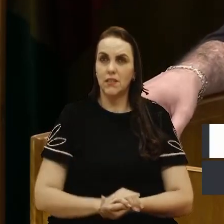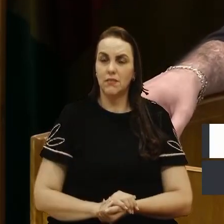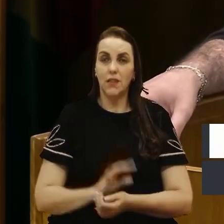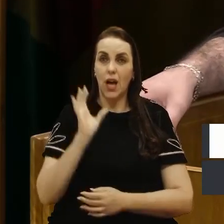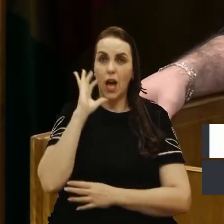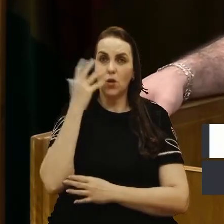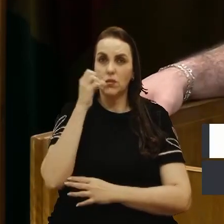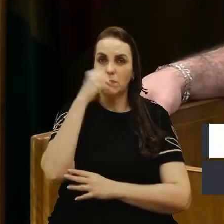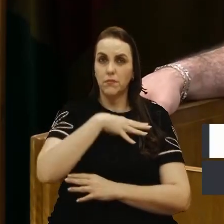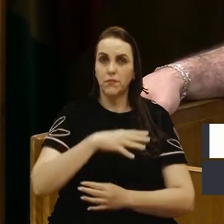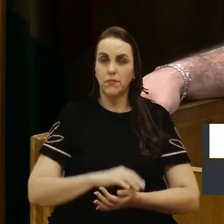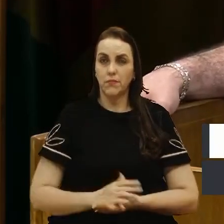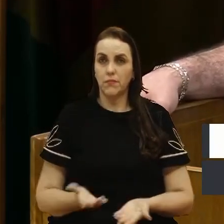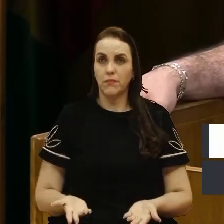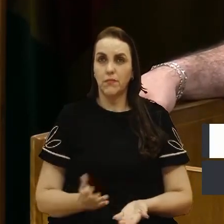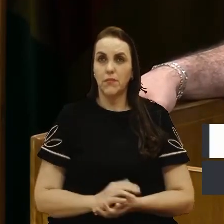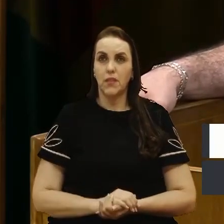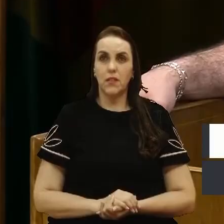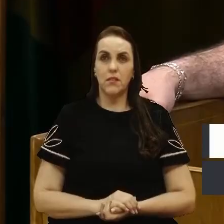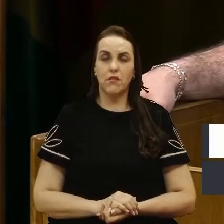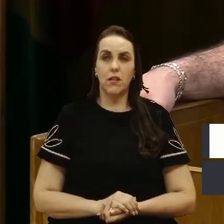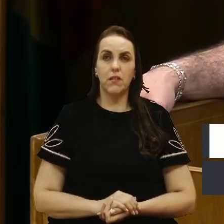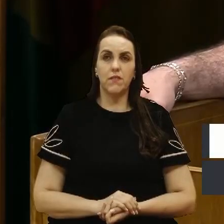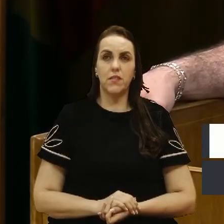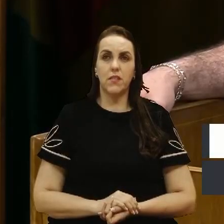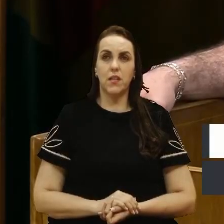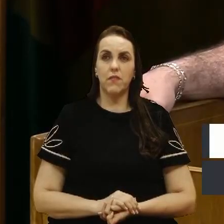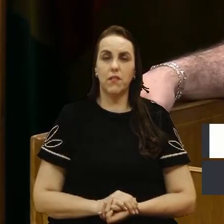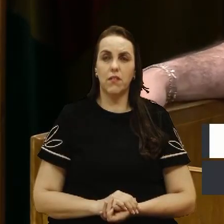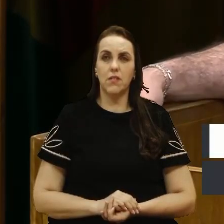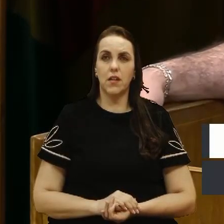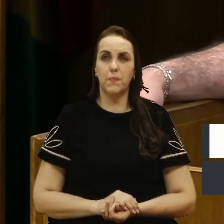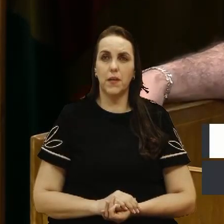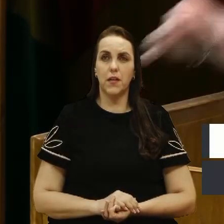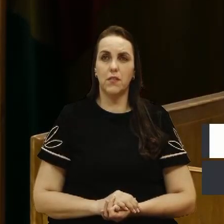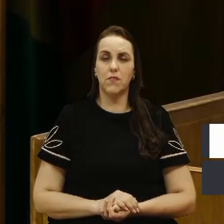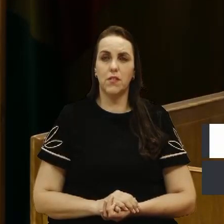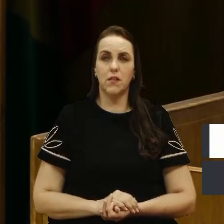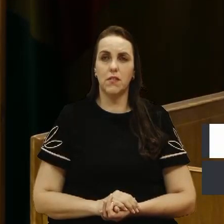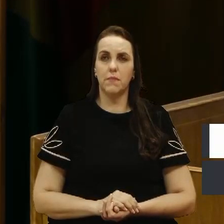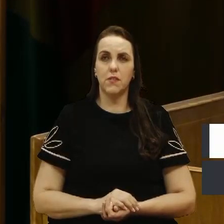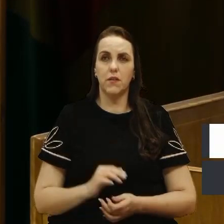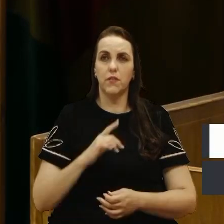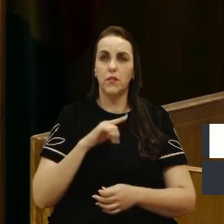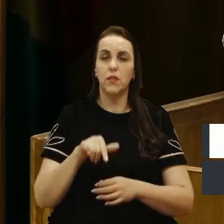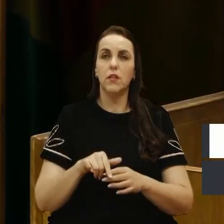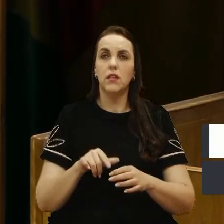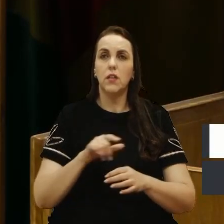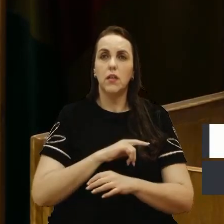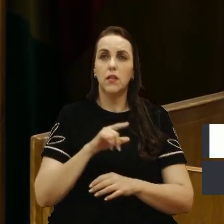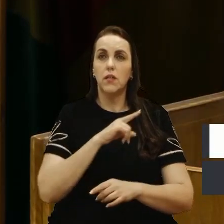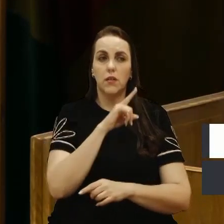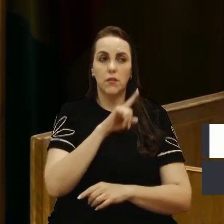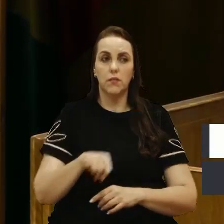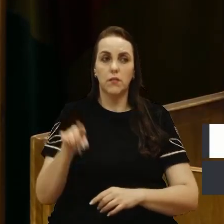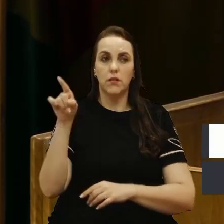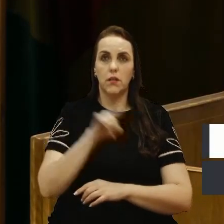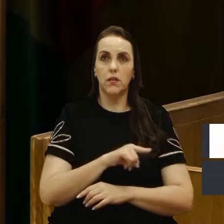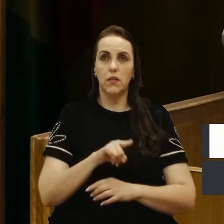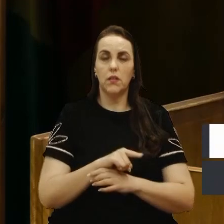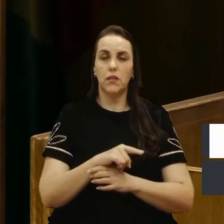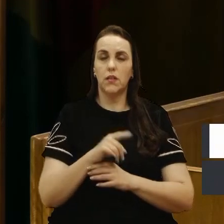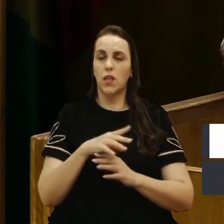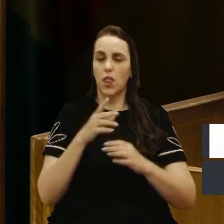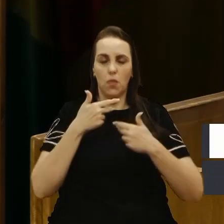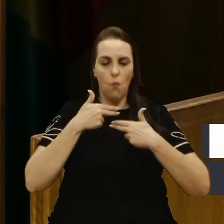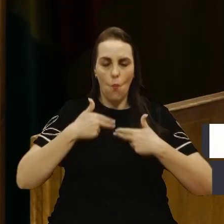esses absurdos? A lei é praticamente igual. Fala sobre o mesmo tema. Veda exposições de nudez, erotismo, apologia